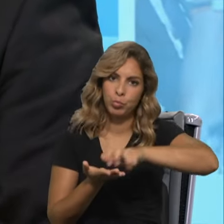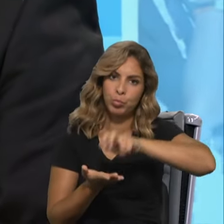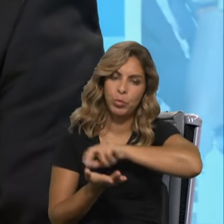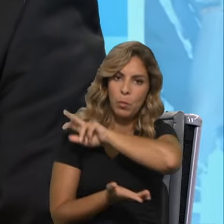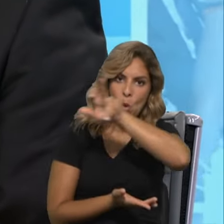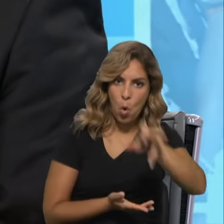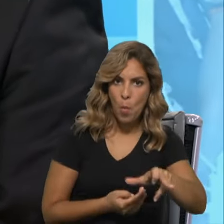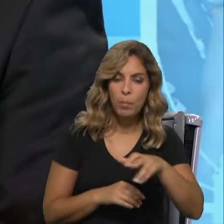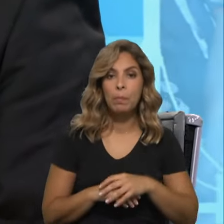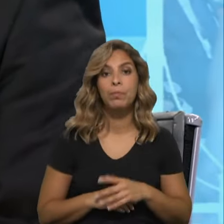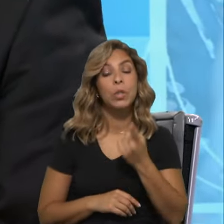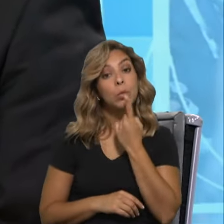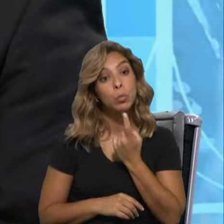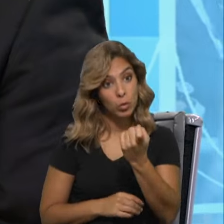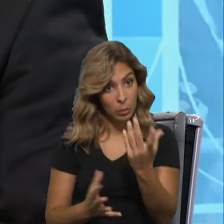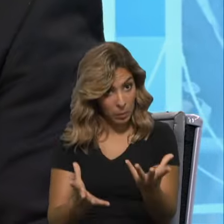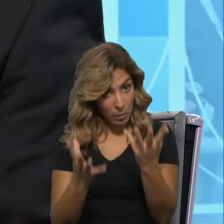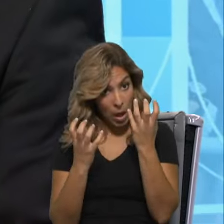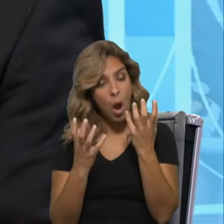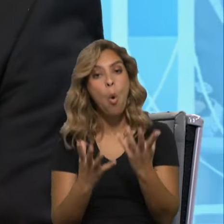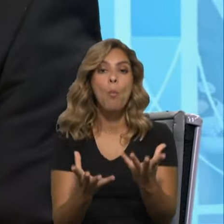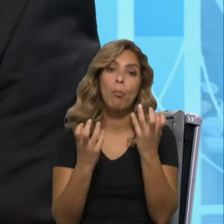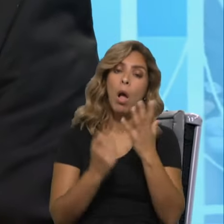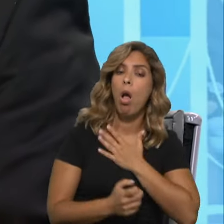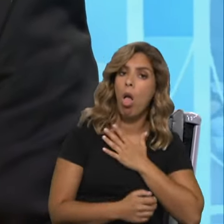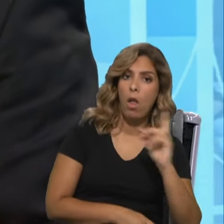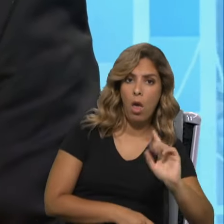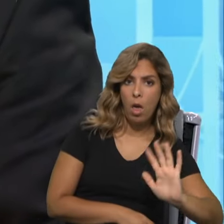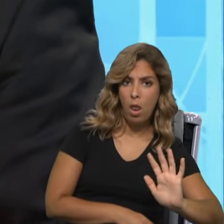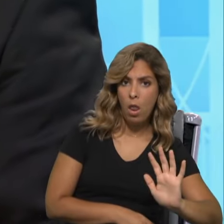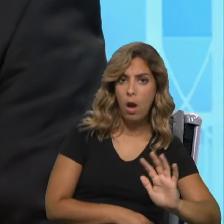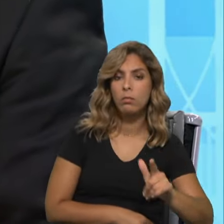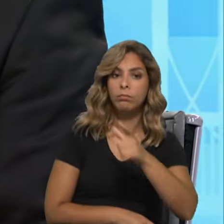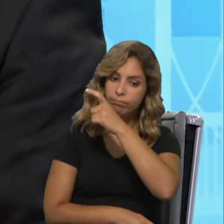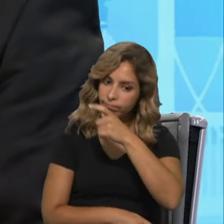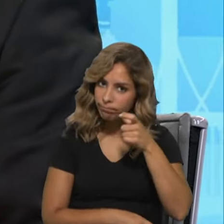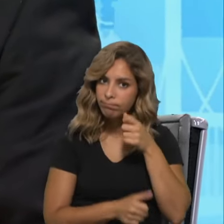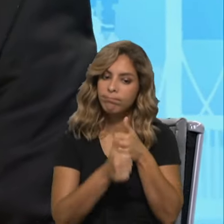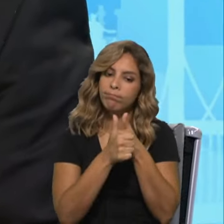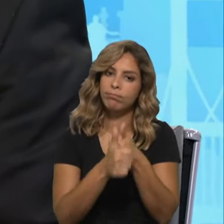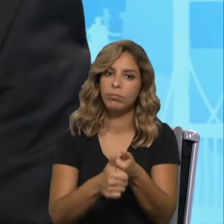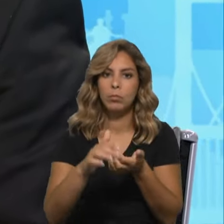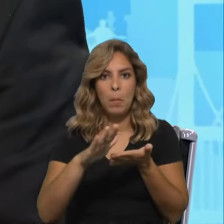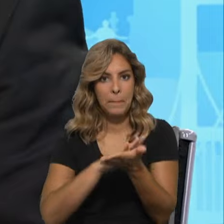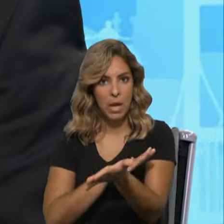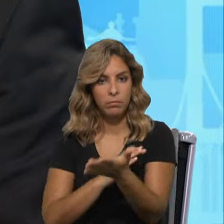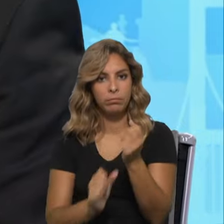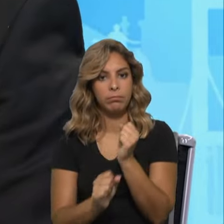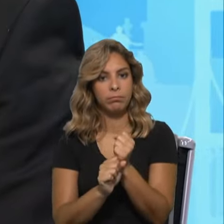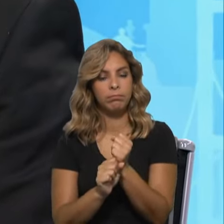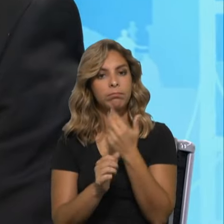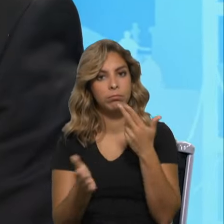questão se quer ou não quer fazer a sua promessa e a sua